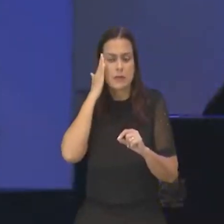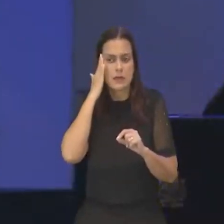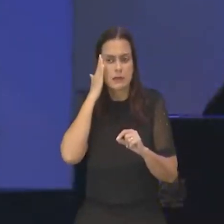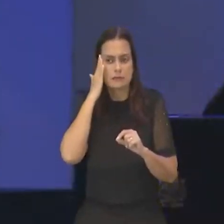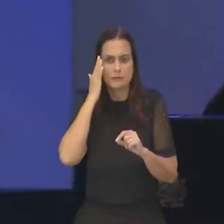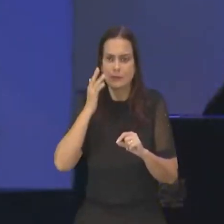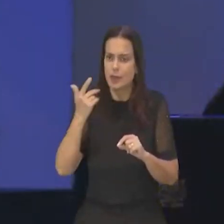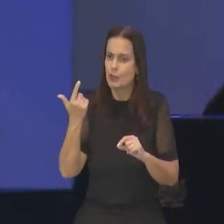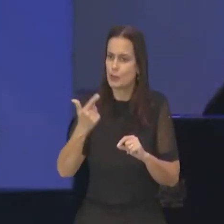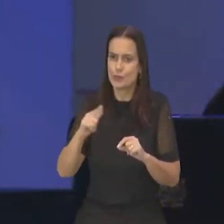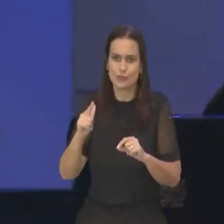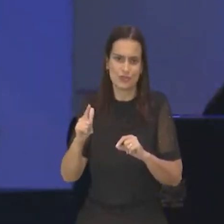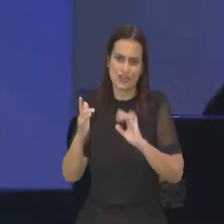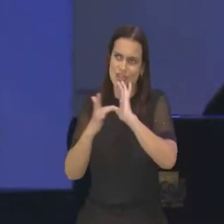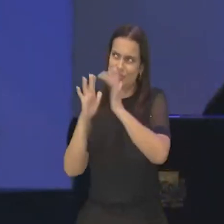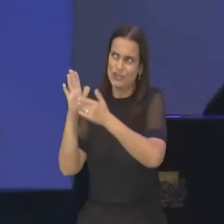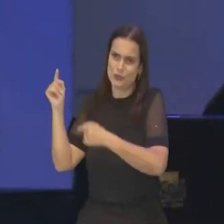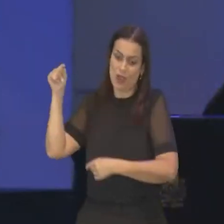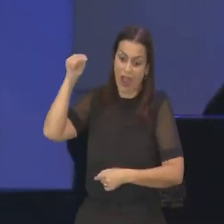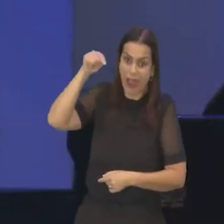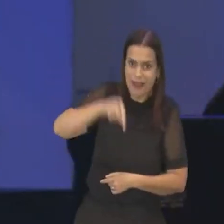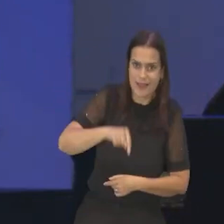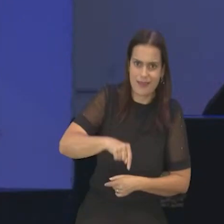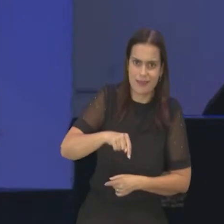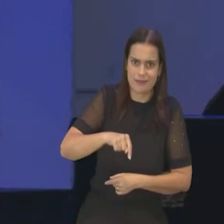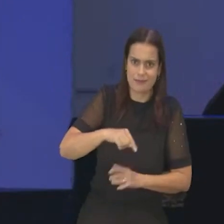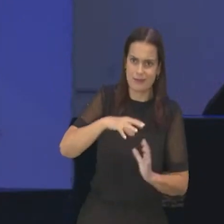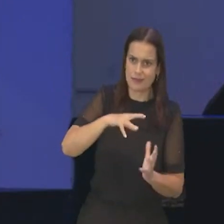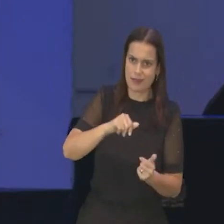mais teriam a presença física,